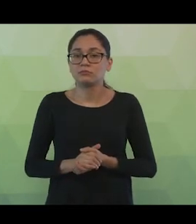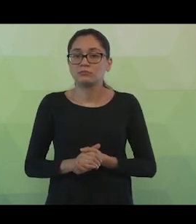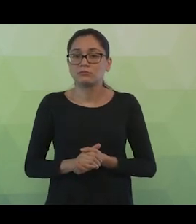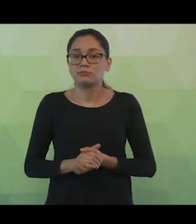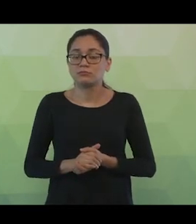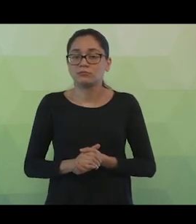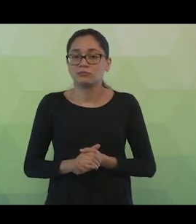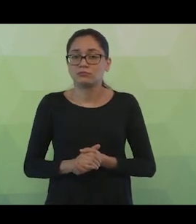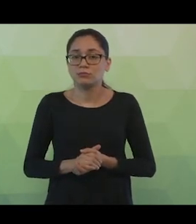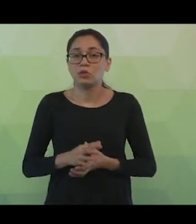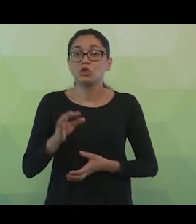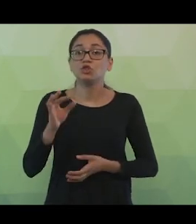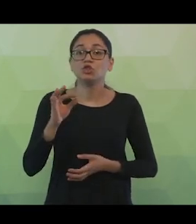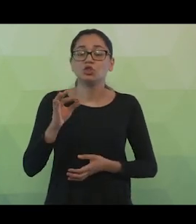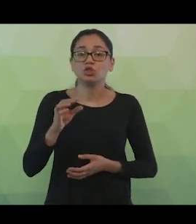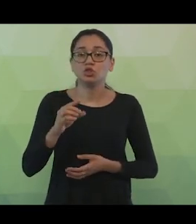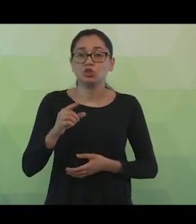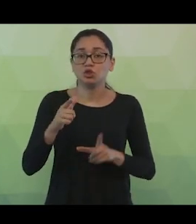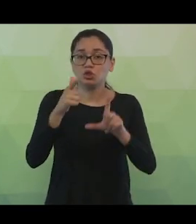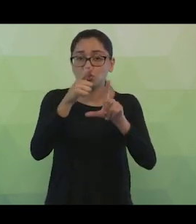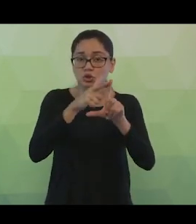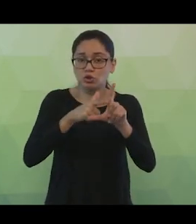dividido por